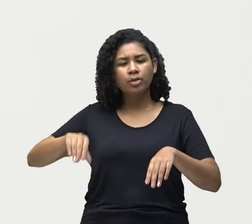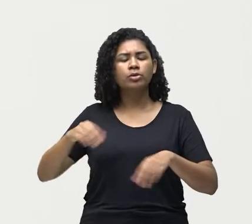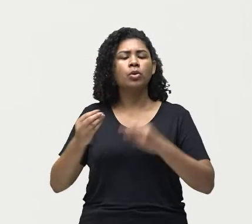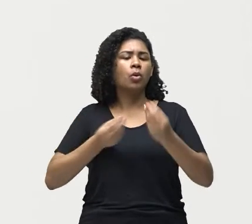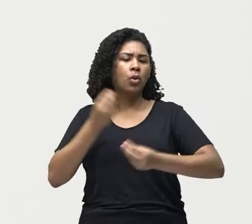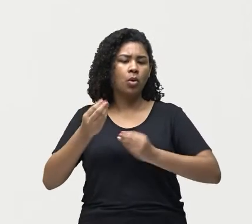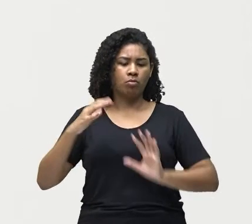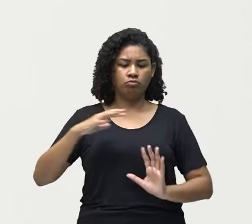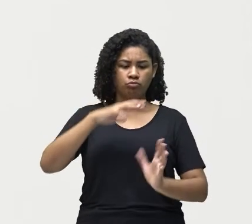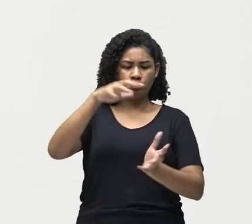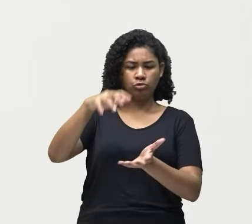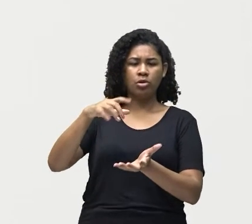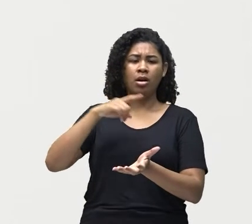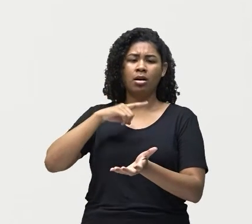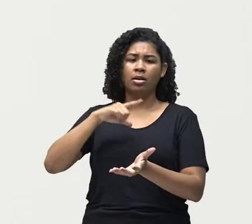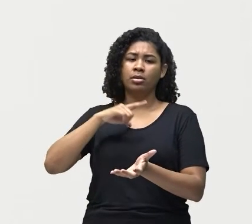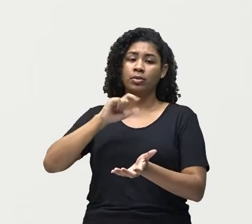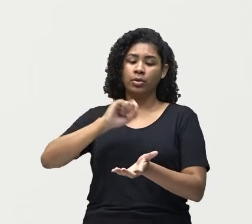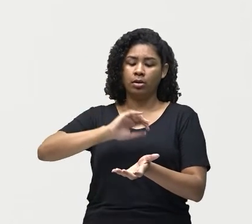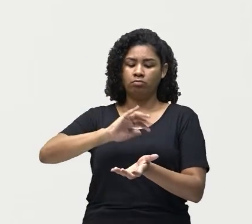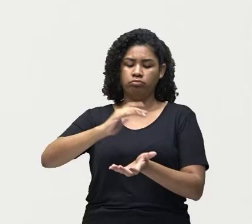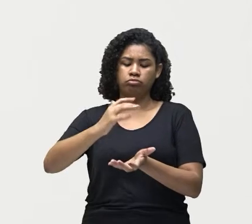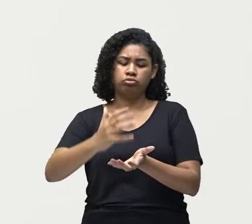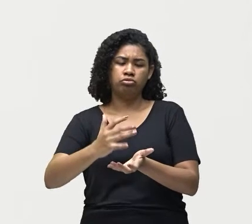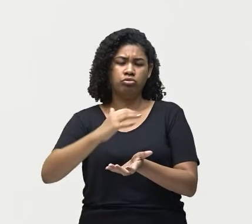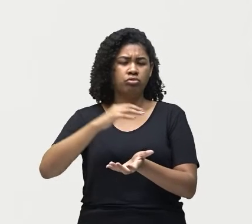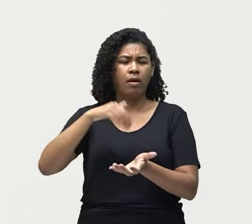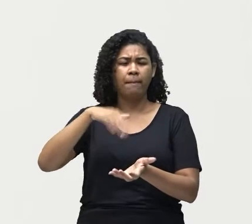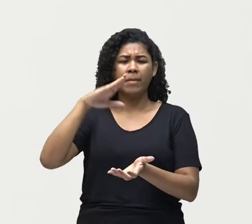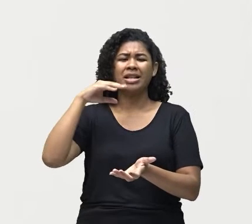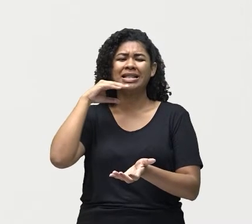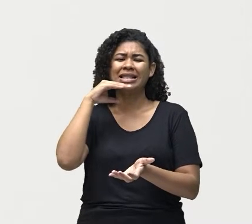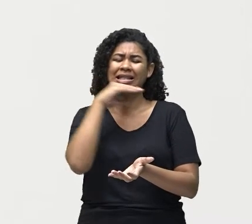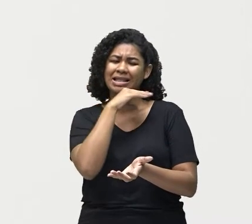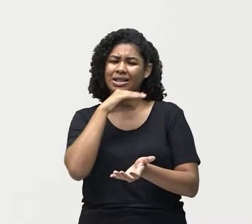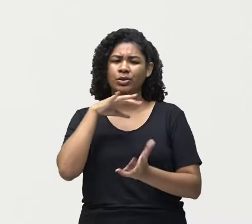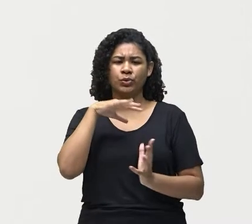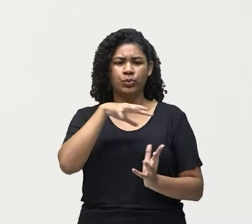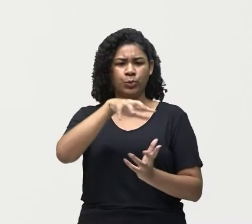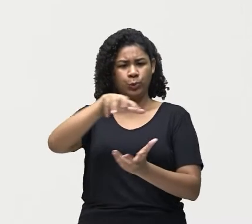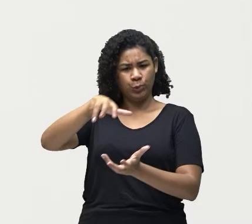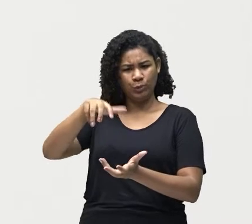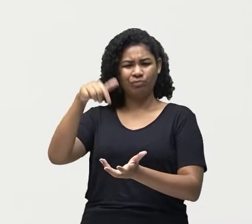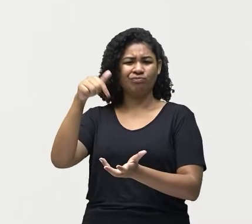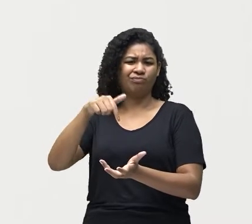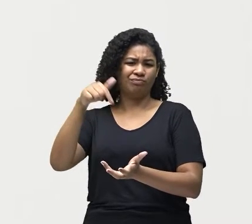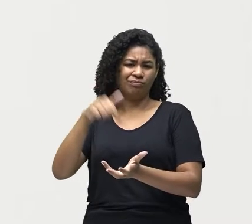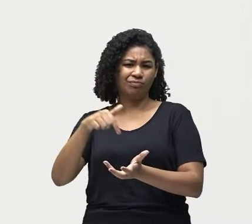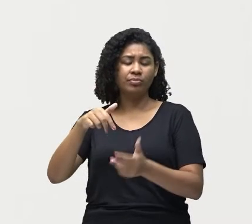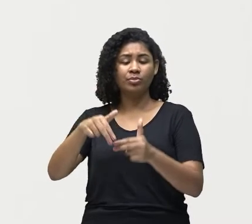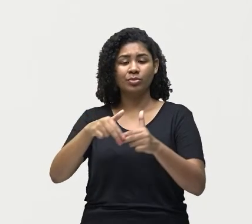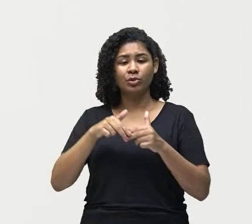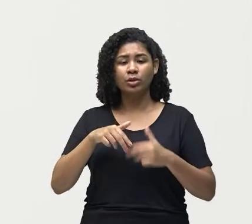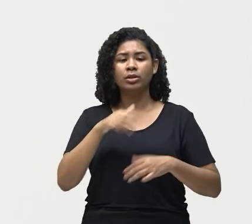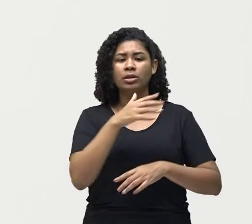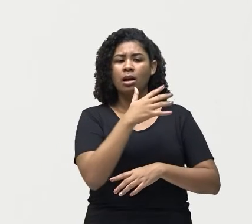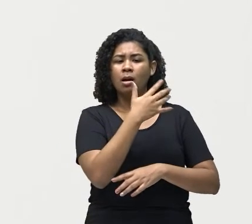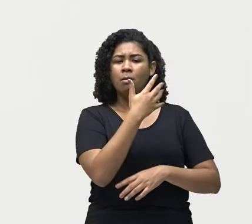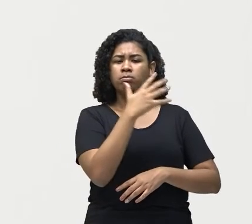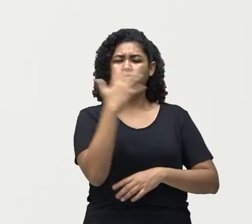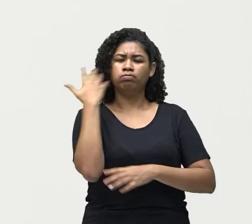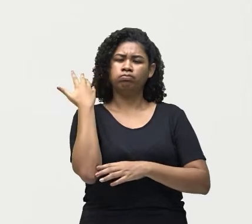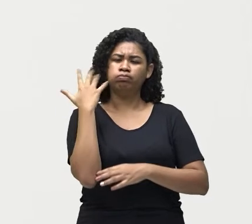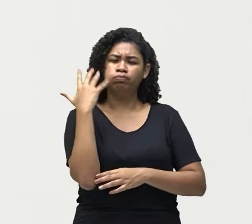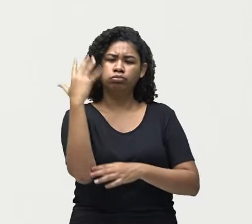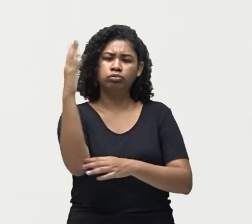à grande quantidade aqui, ó, do gás carbônico na atmosfera. Vai provocar desmatamento e